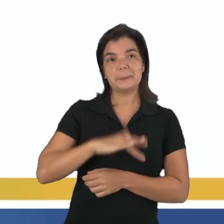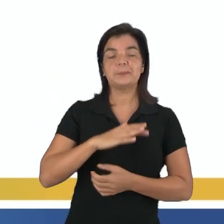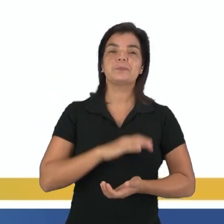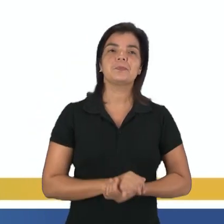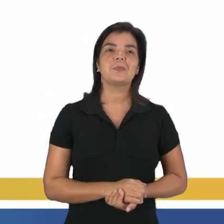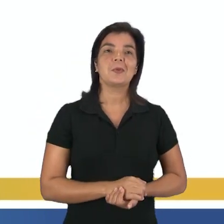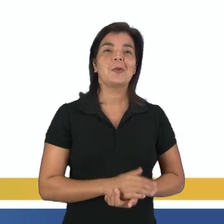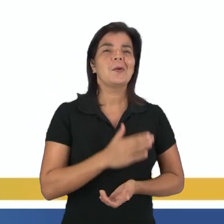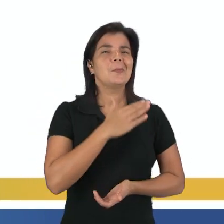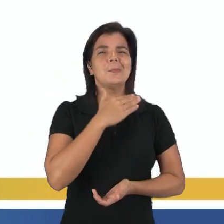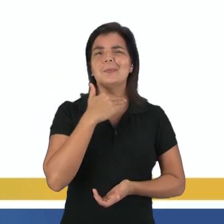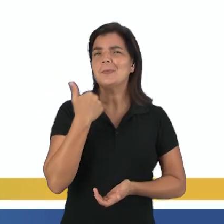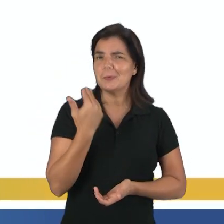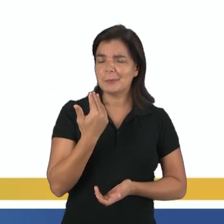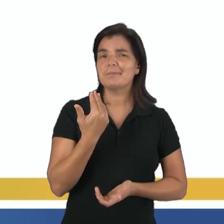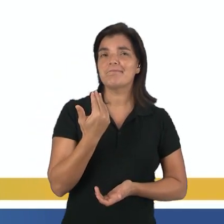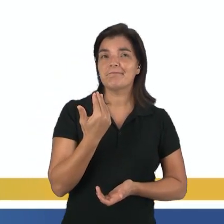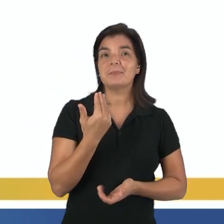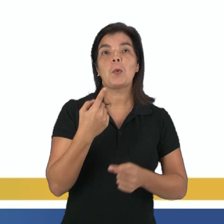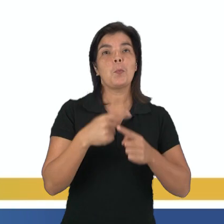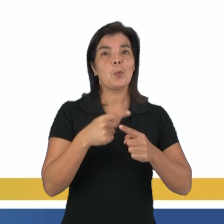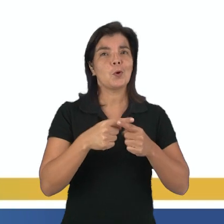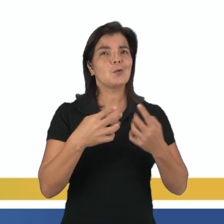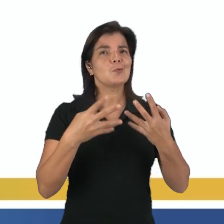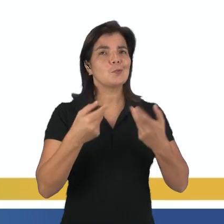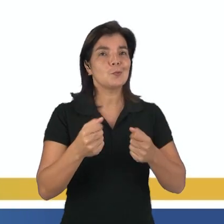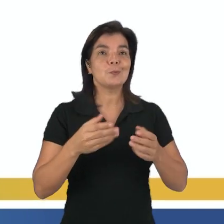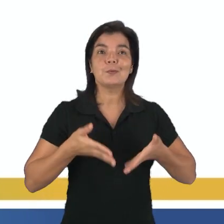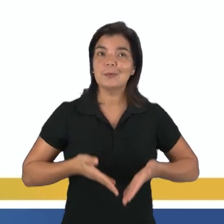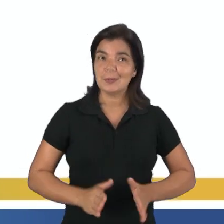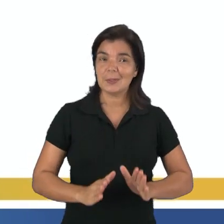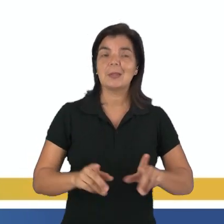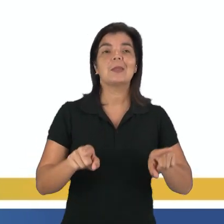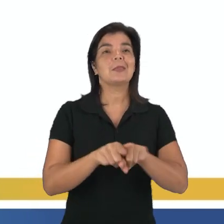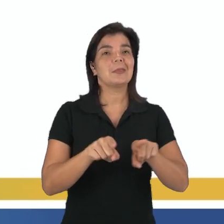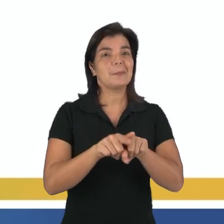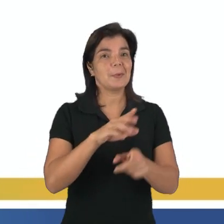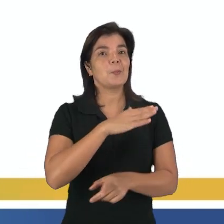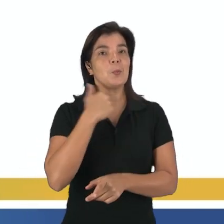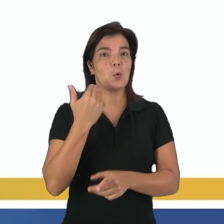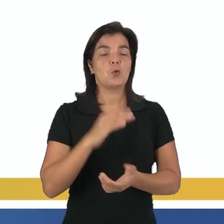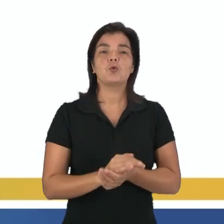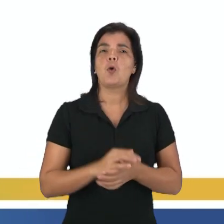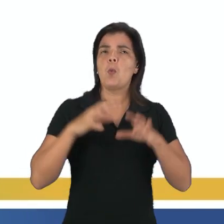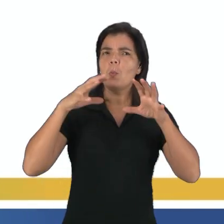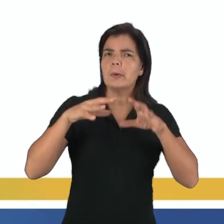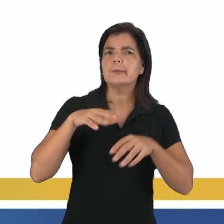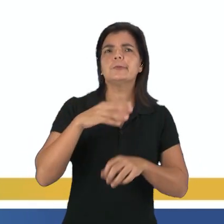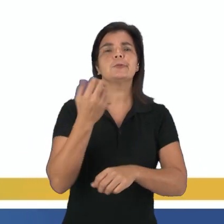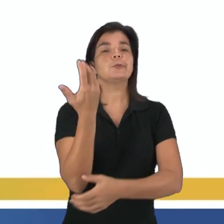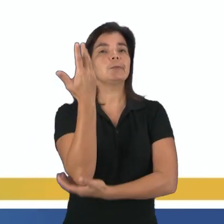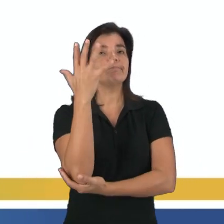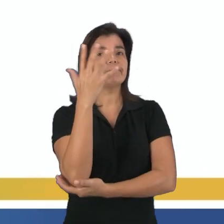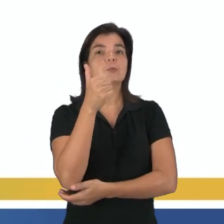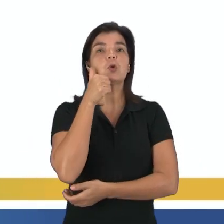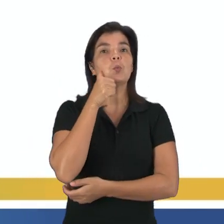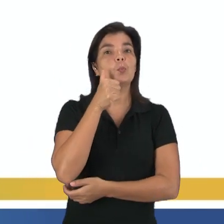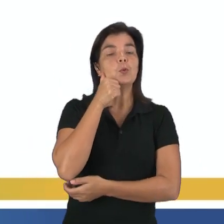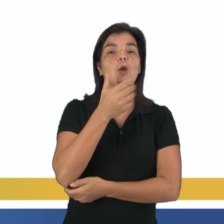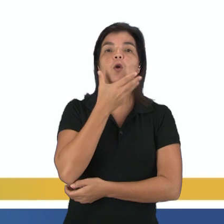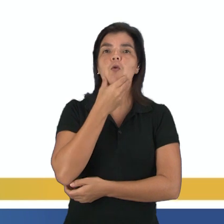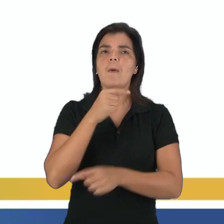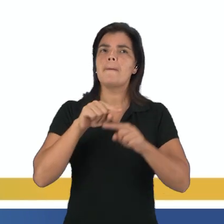infância. Eu vou morrer um dia, porque tudo que nasce também morre. Bicho, planta, mulher,